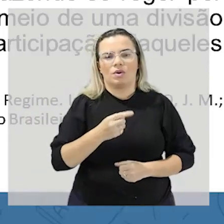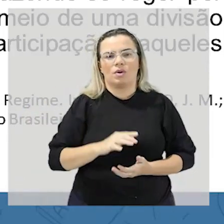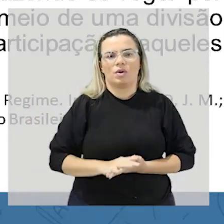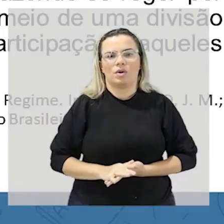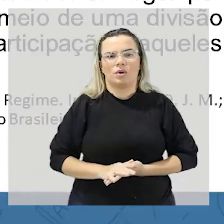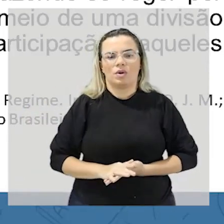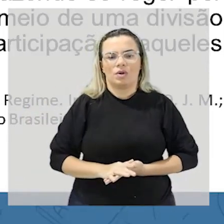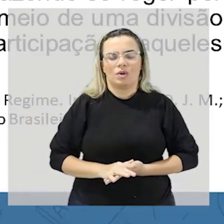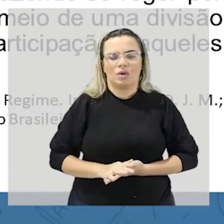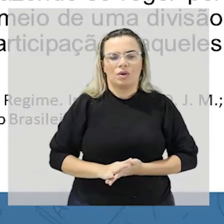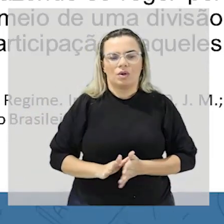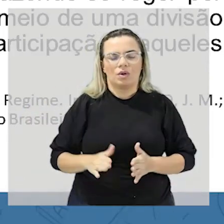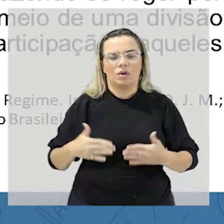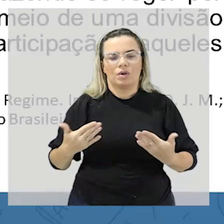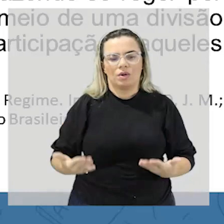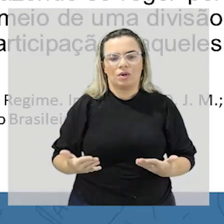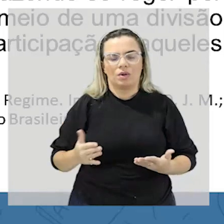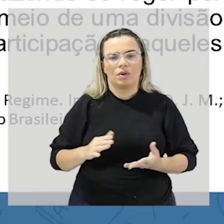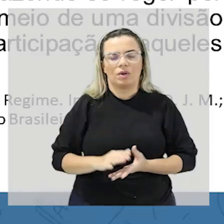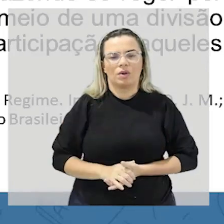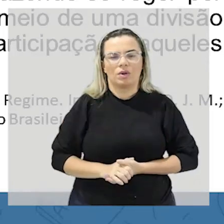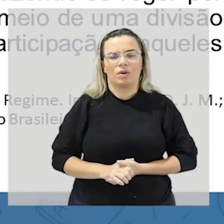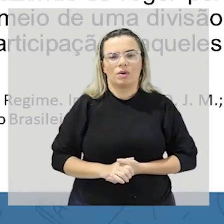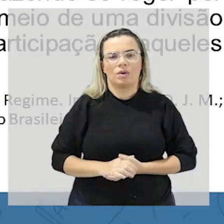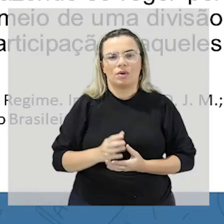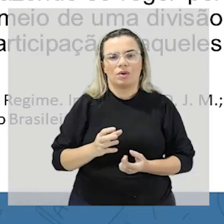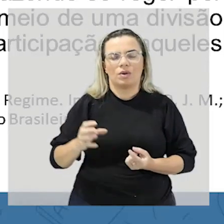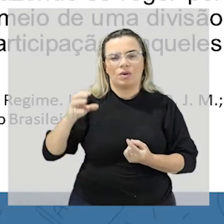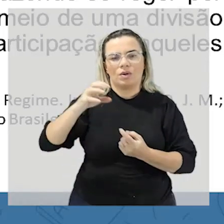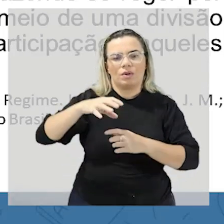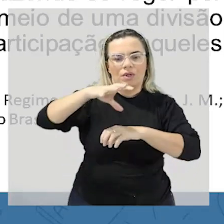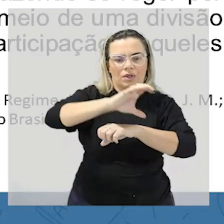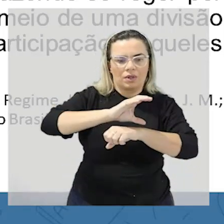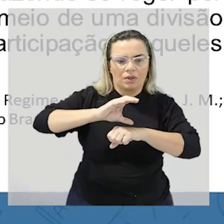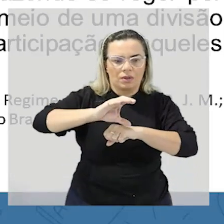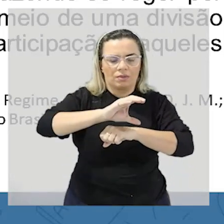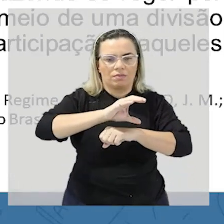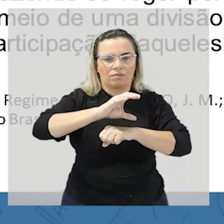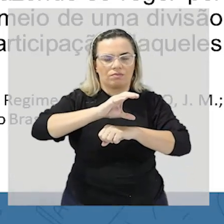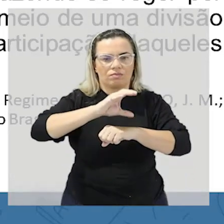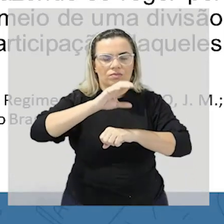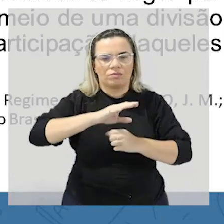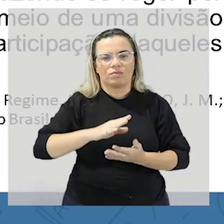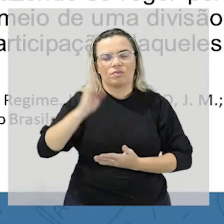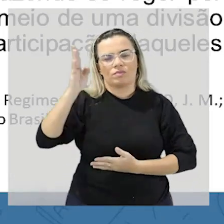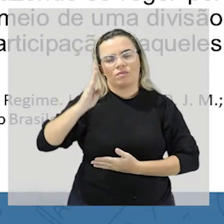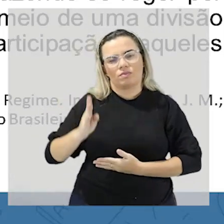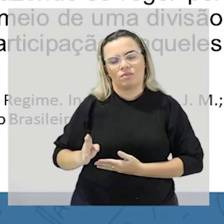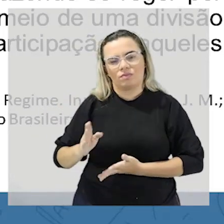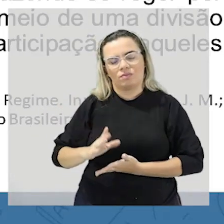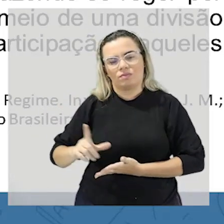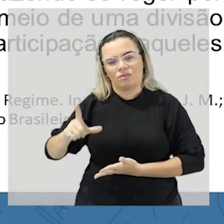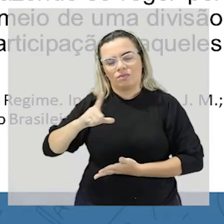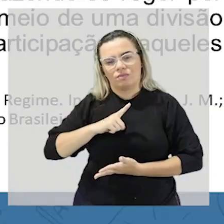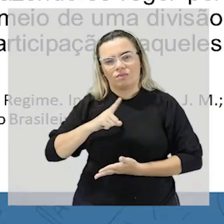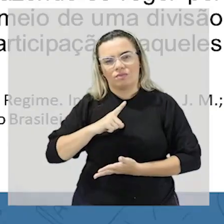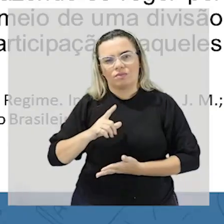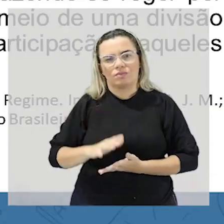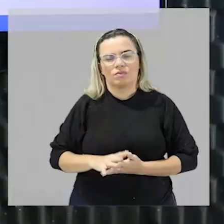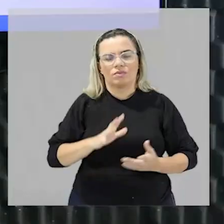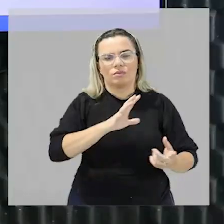ok? Então, o que prova que uma monarquia constitucional, o Brasil está tendo